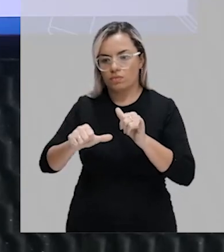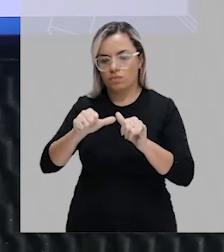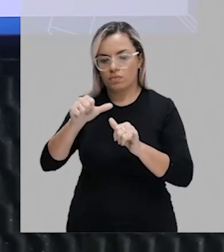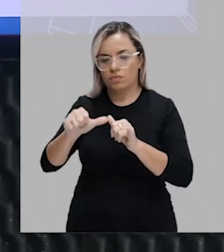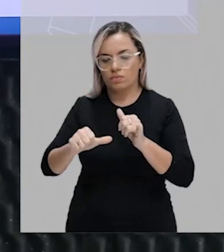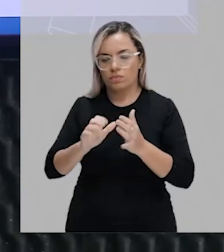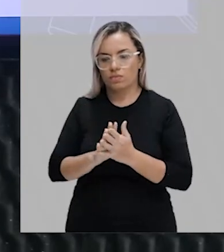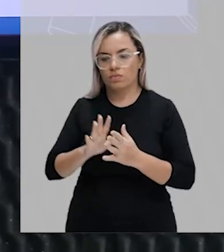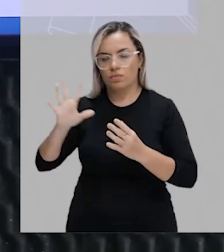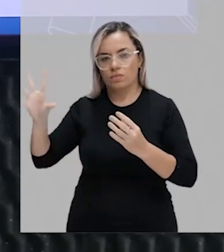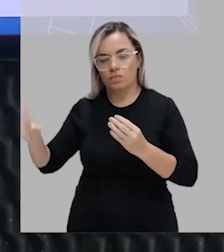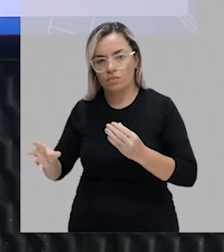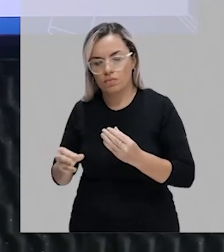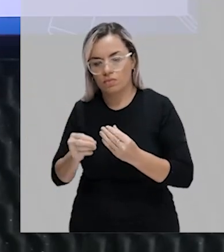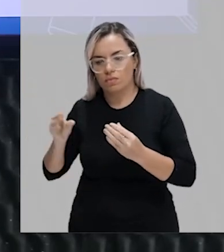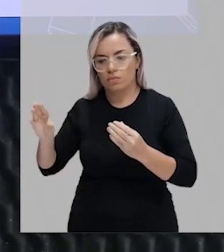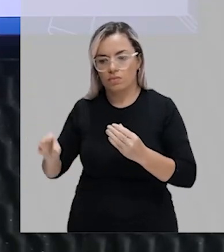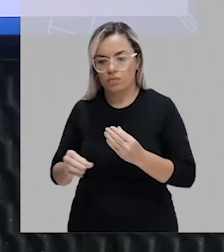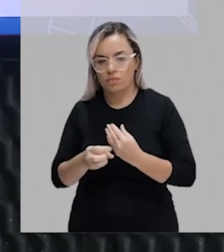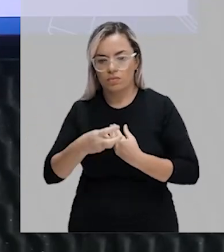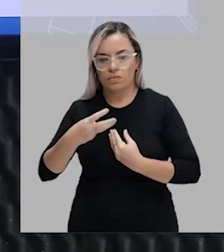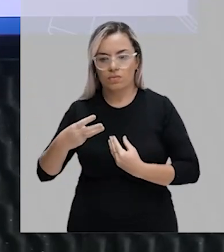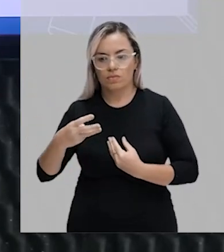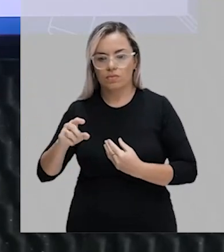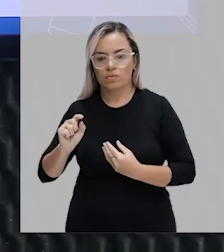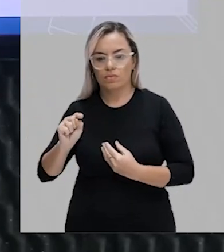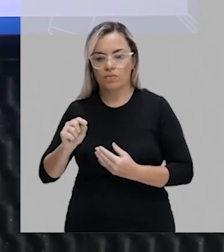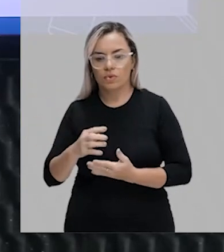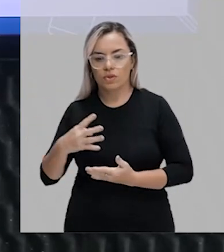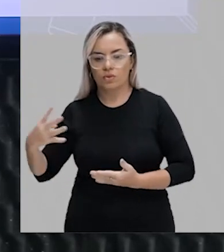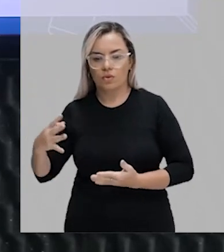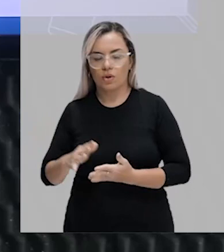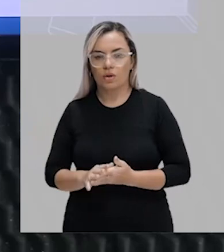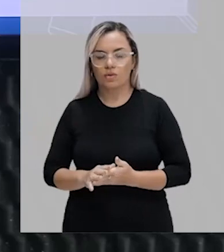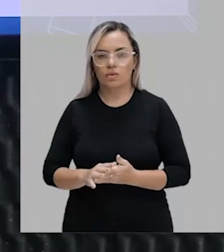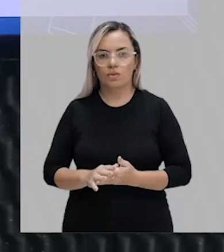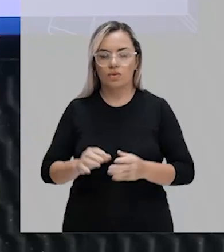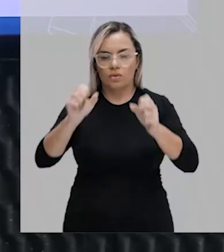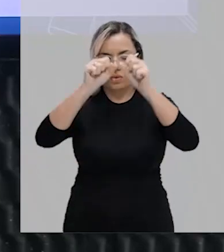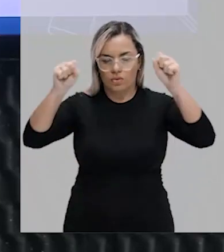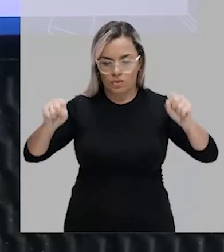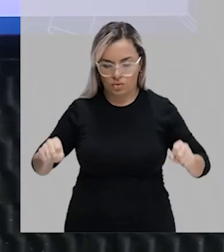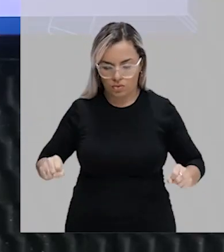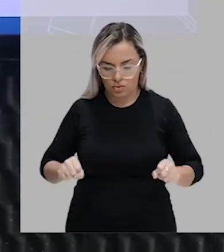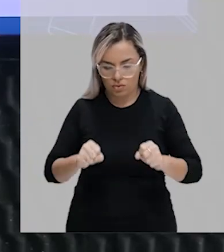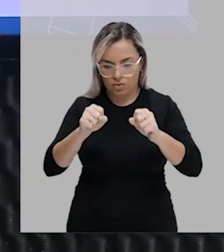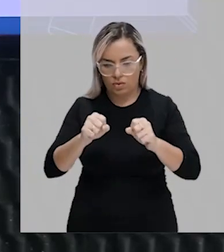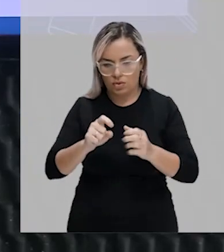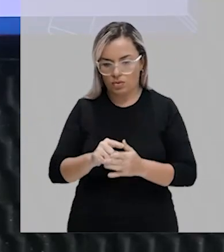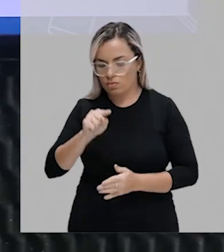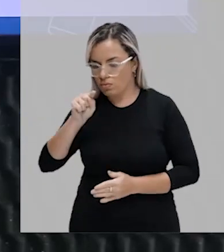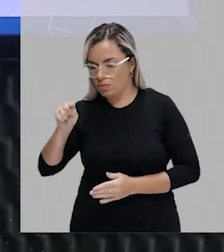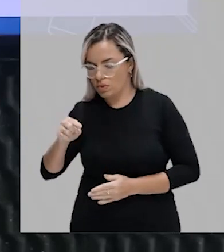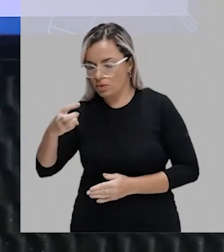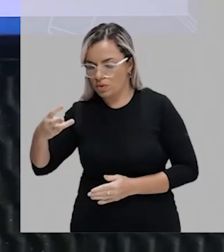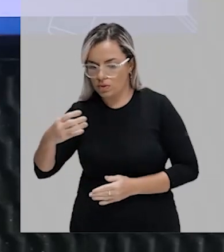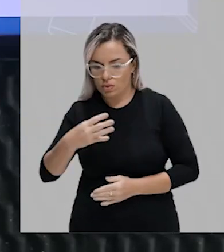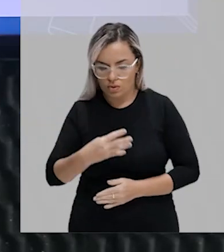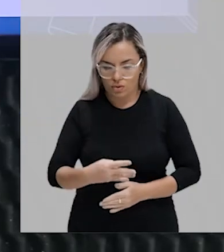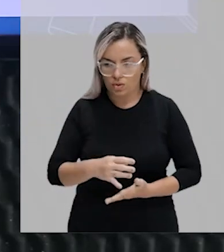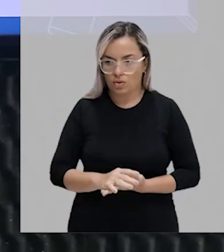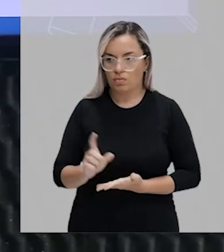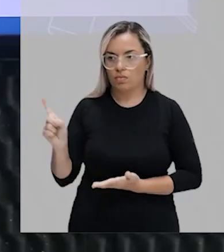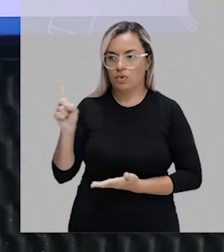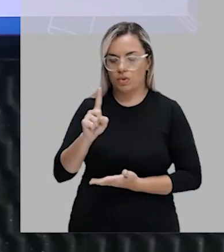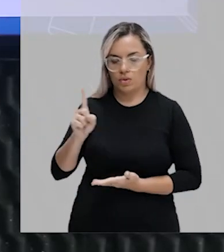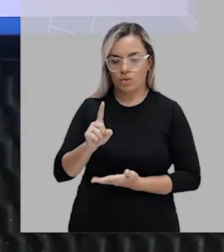químicas acumularam-se em 3 e 4. Onde é que é o 3 e 4? Se acumulavam em 3 e 4. Não, pessoal, somente aqui